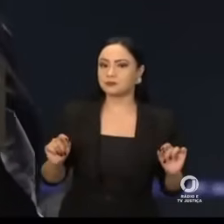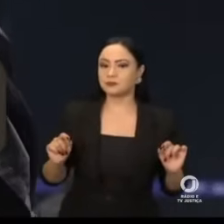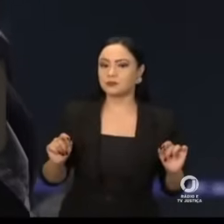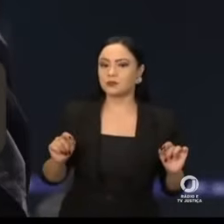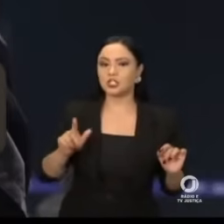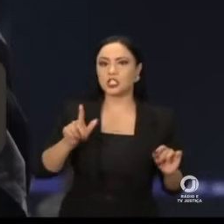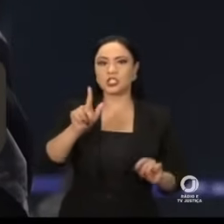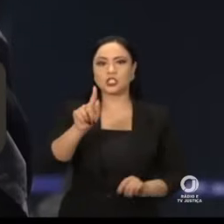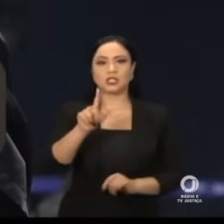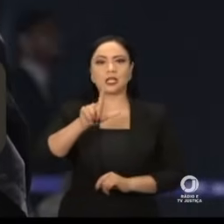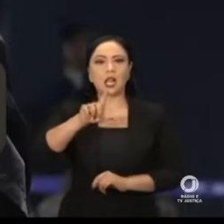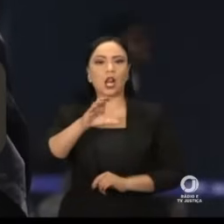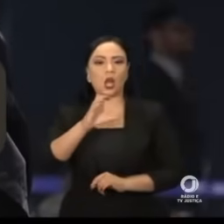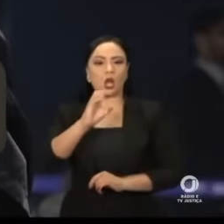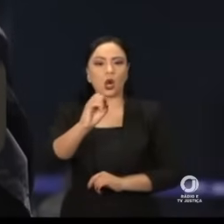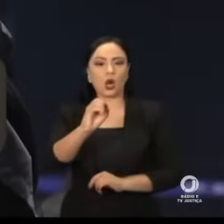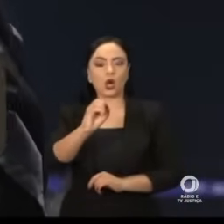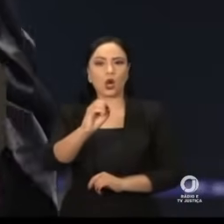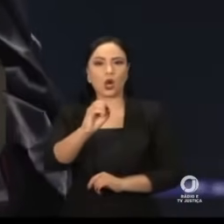GLO e estado de sítio.